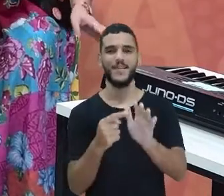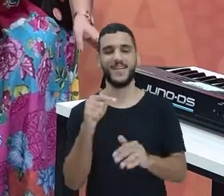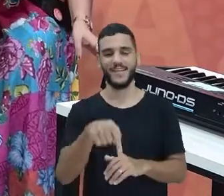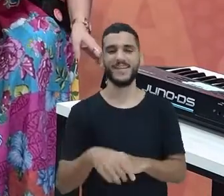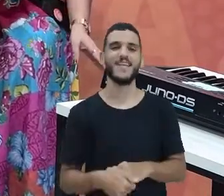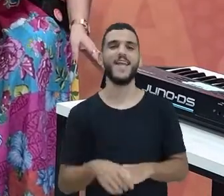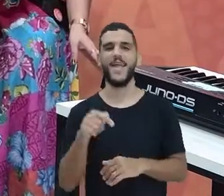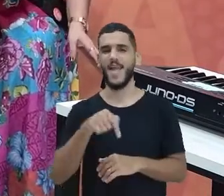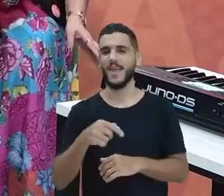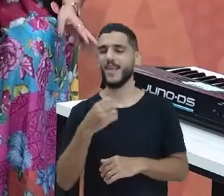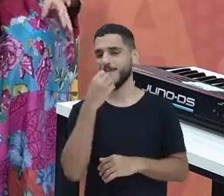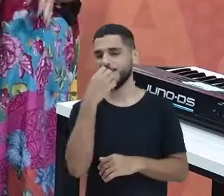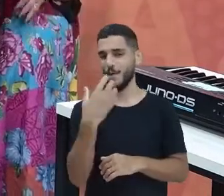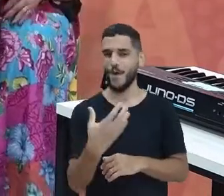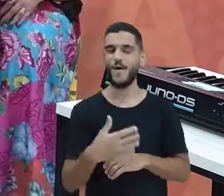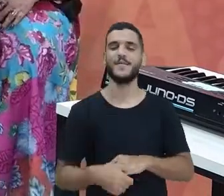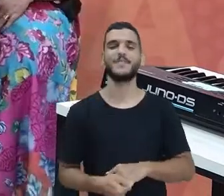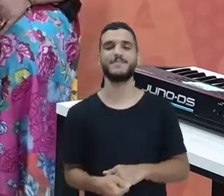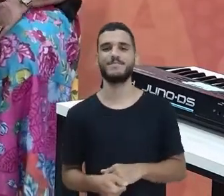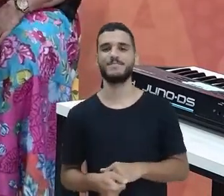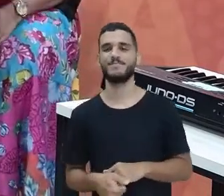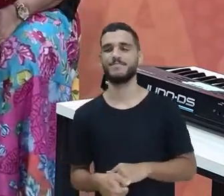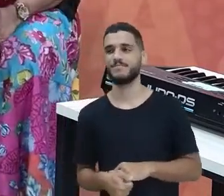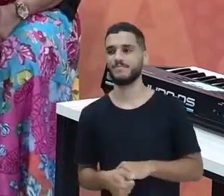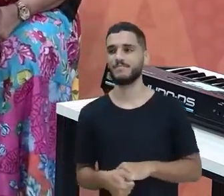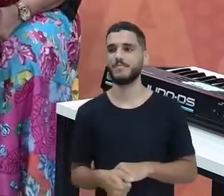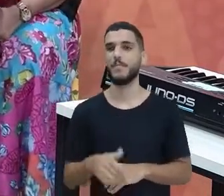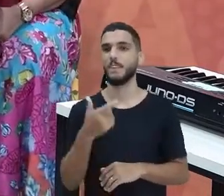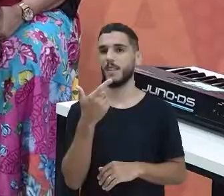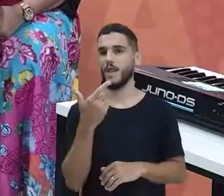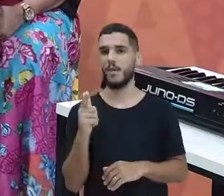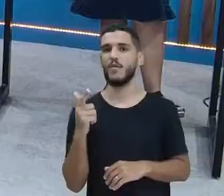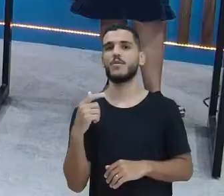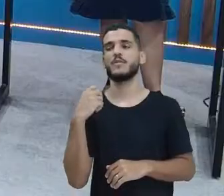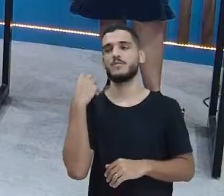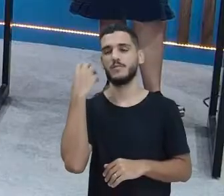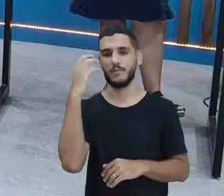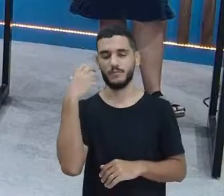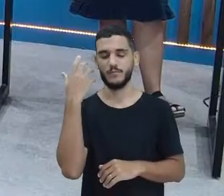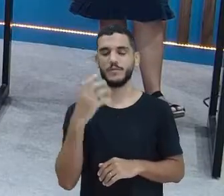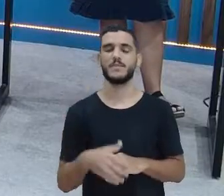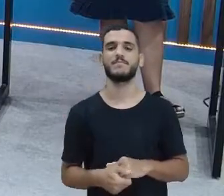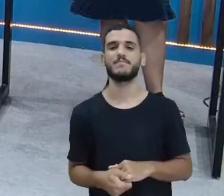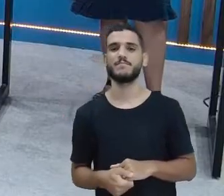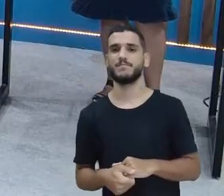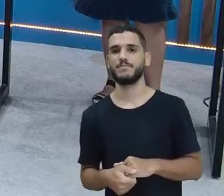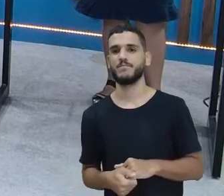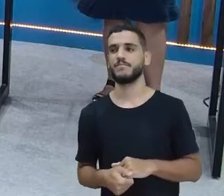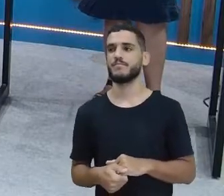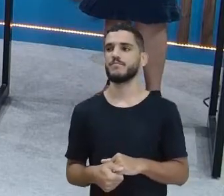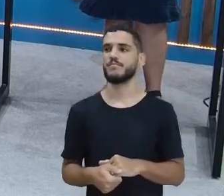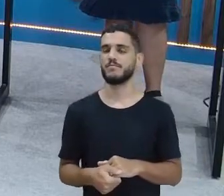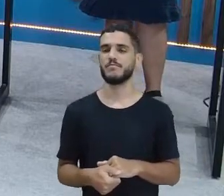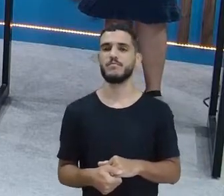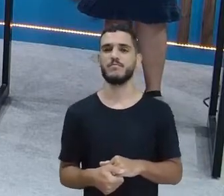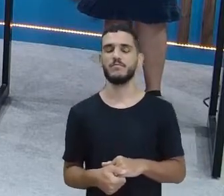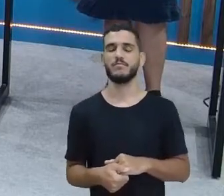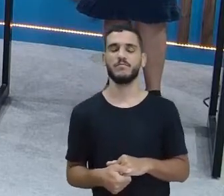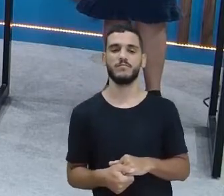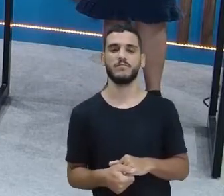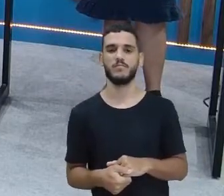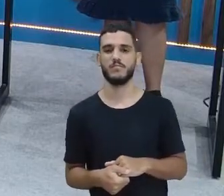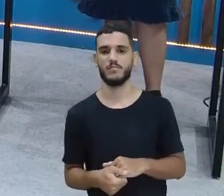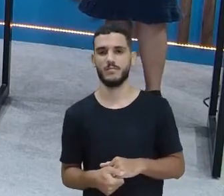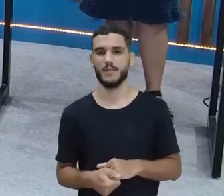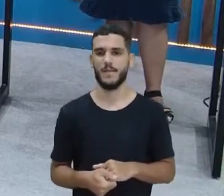bom demais. Então, tá valendo. Vamos ver outra canção? Ciranda. Ó, Ciranda é muito conhecida, né? É, é. Agora toca com vontade,